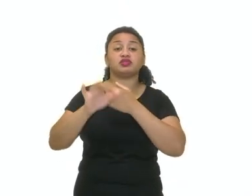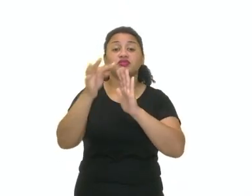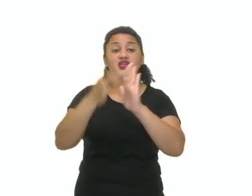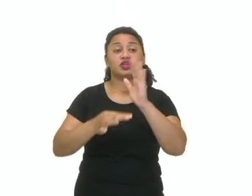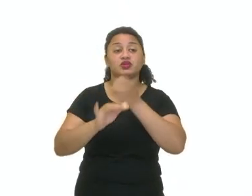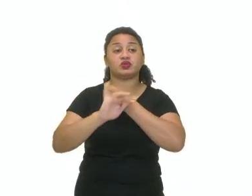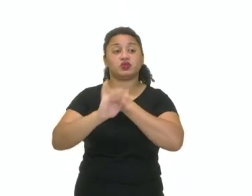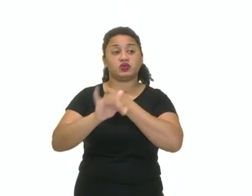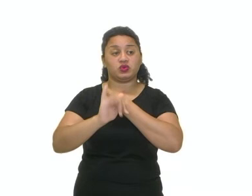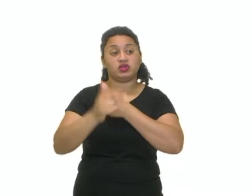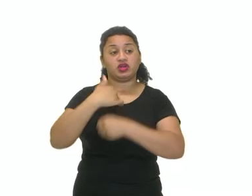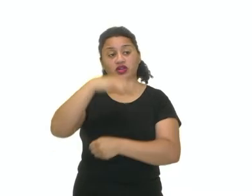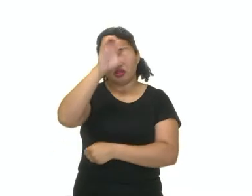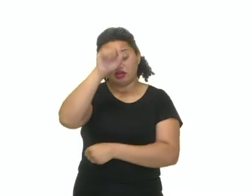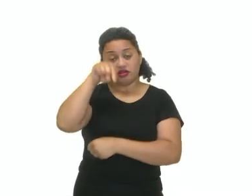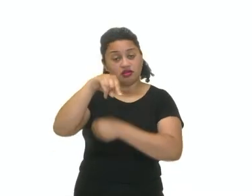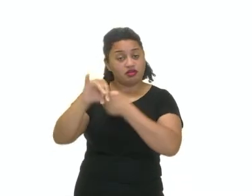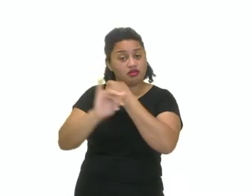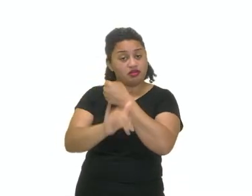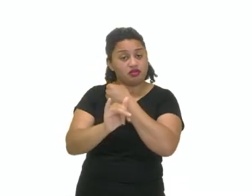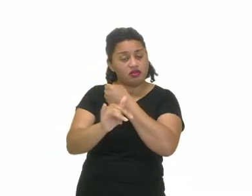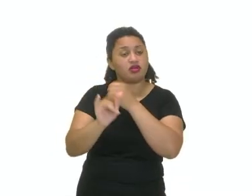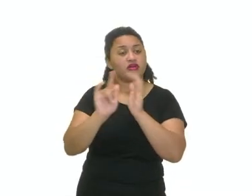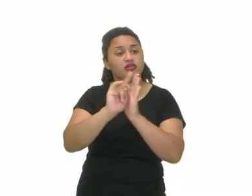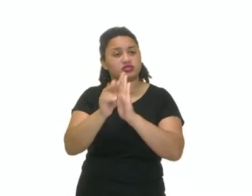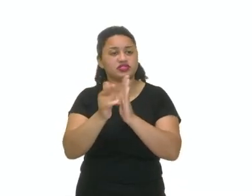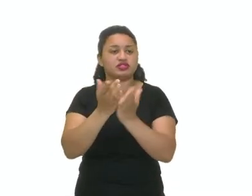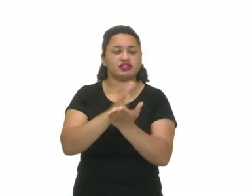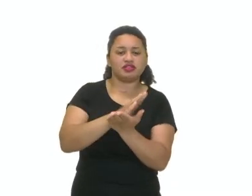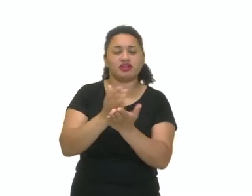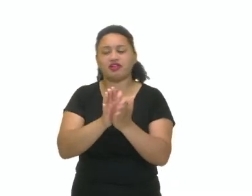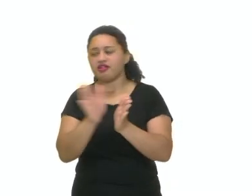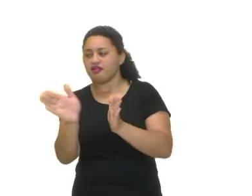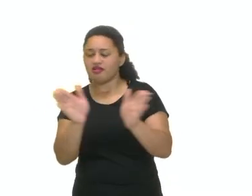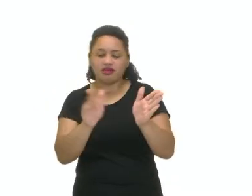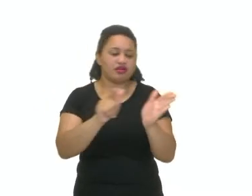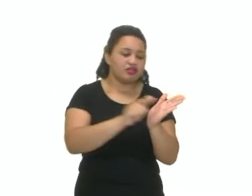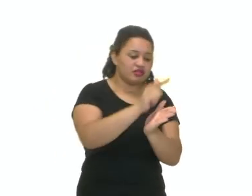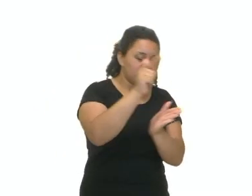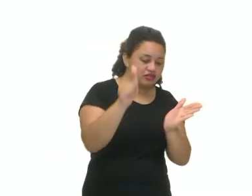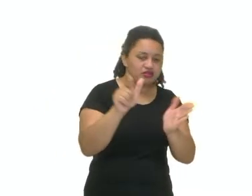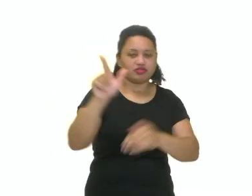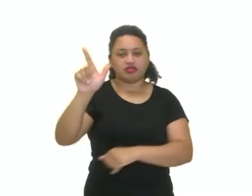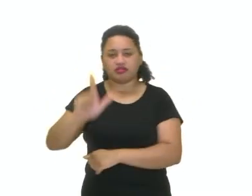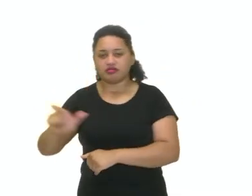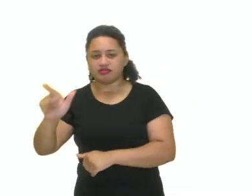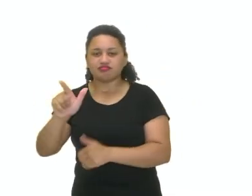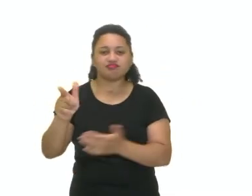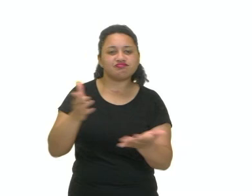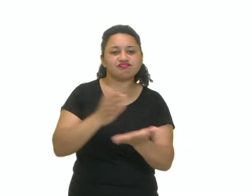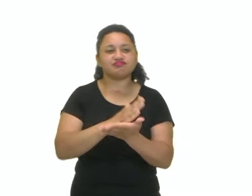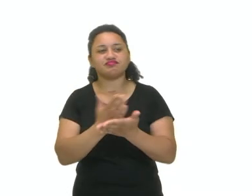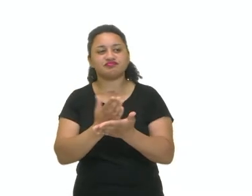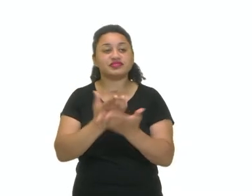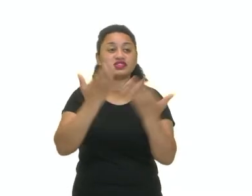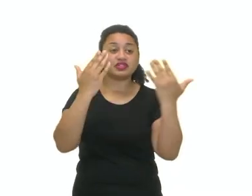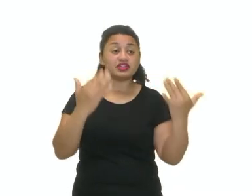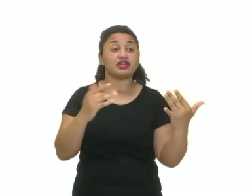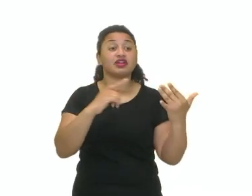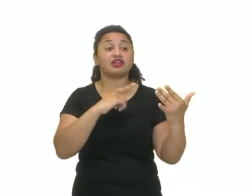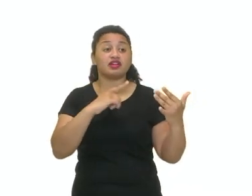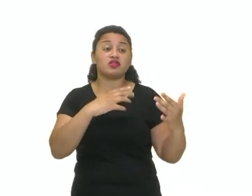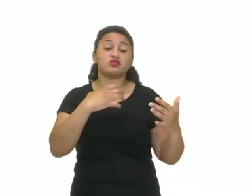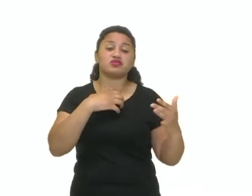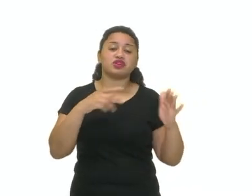que a crônica, que é o gênero textual que transita entre o jornalístico e o literário. Analisamos que mesmo tendo um